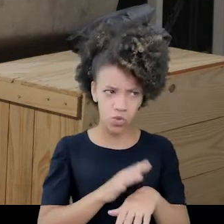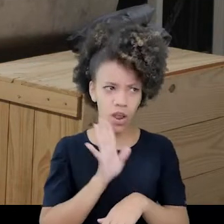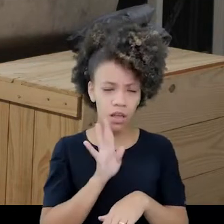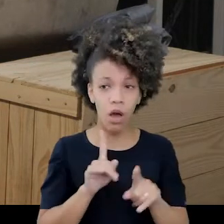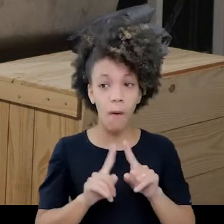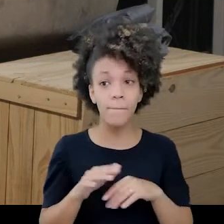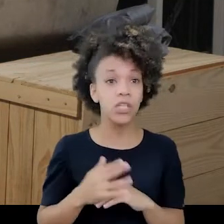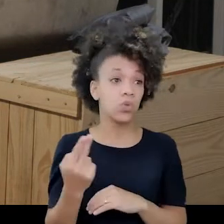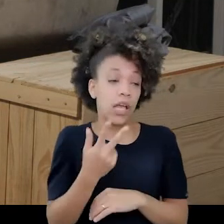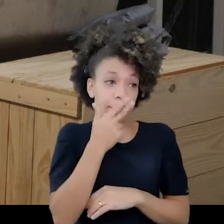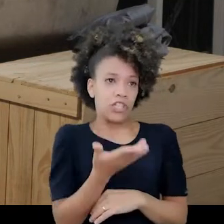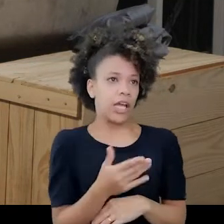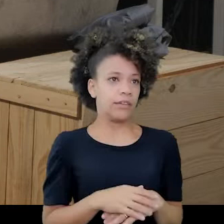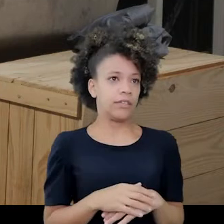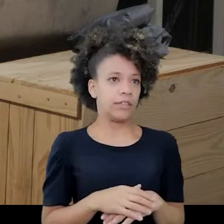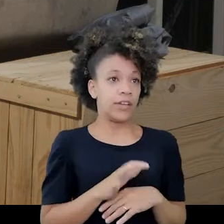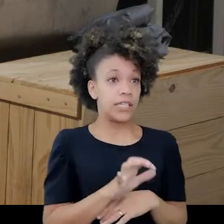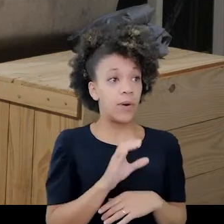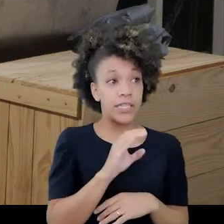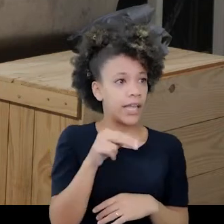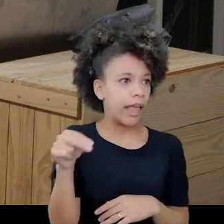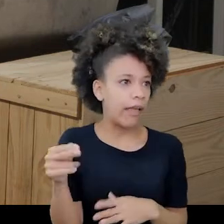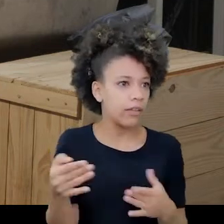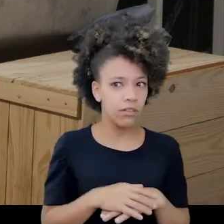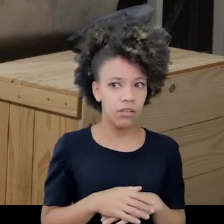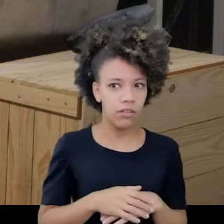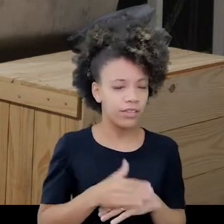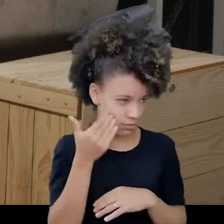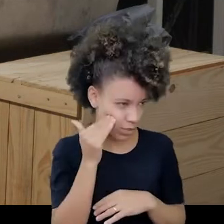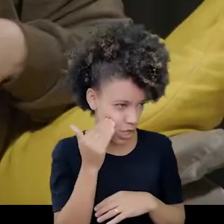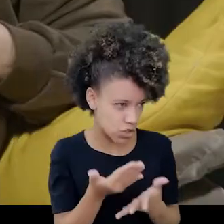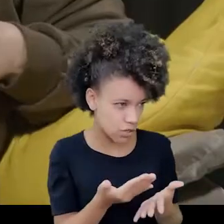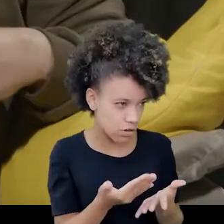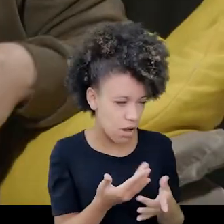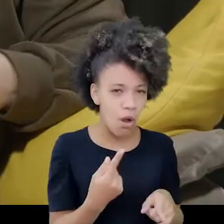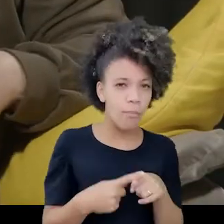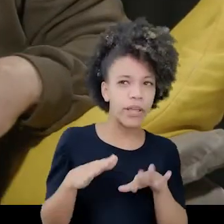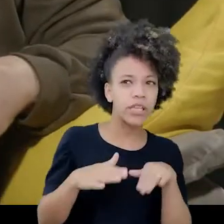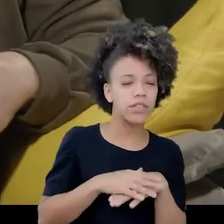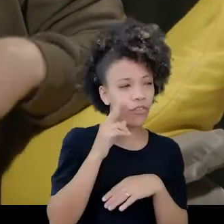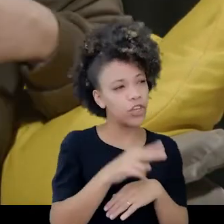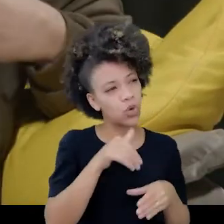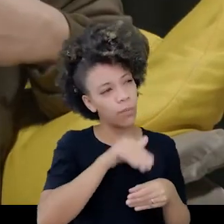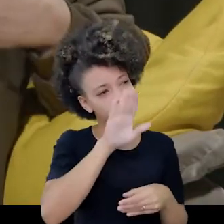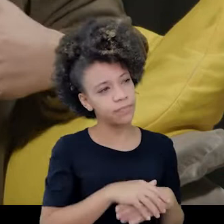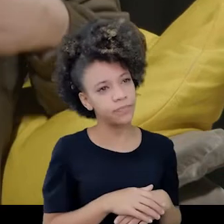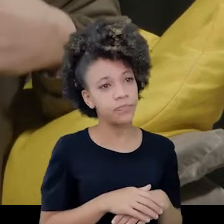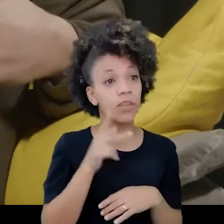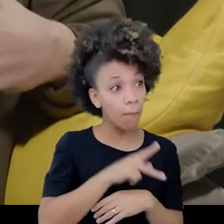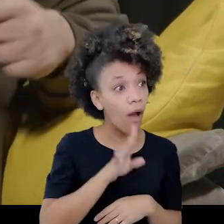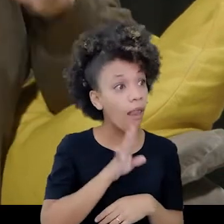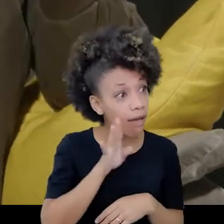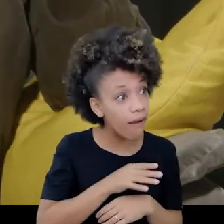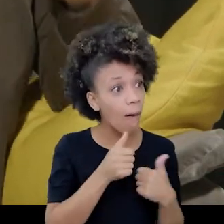faço é legal mas não dá para achar que é a CNN eu sei o que eu quero dizer que longe porque às vezes eu vejo você como candidato